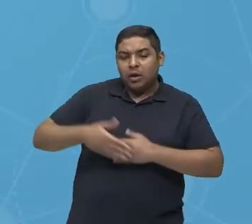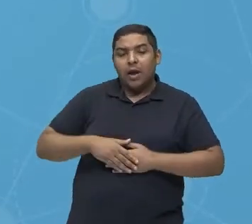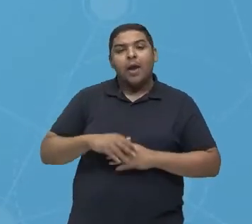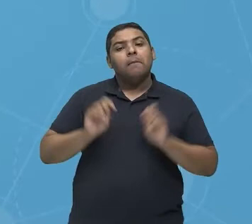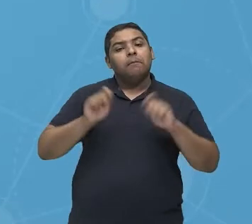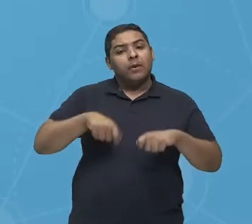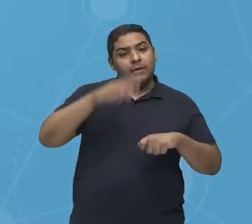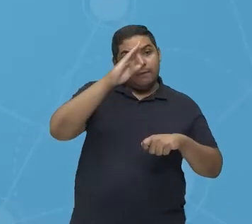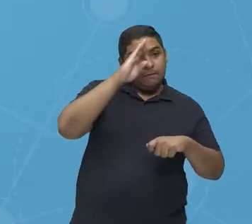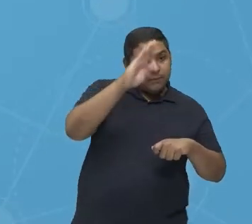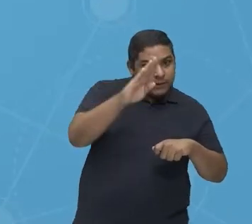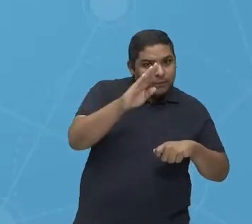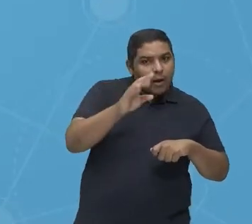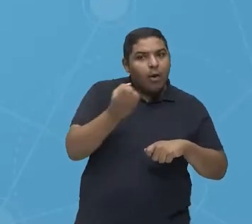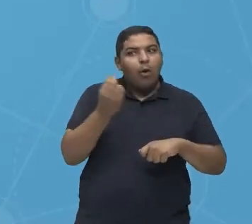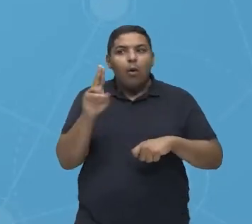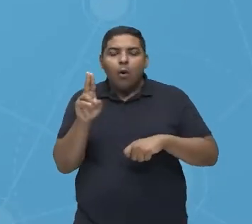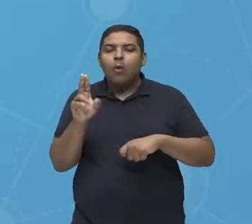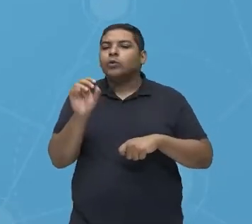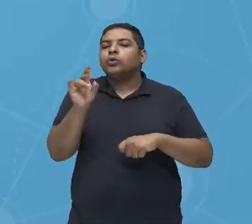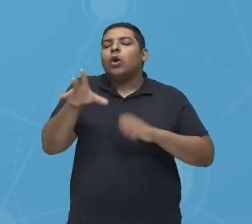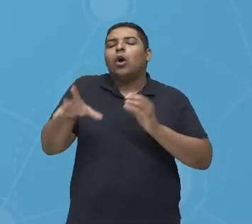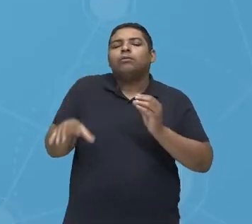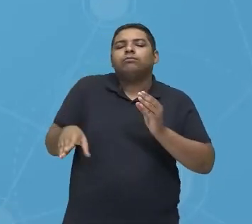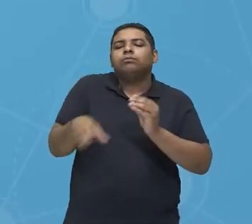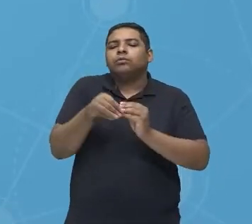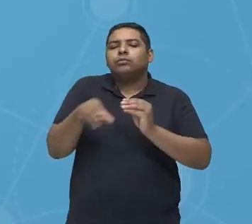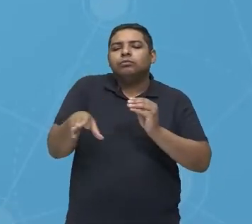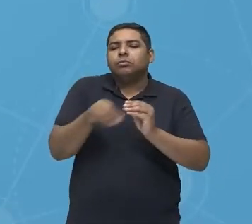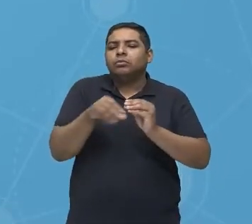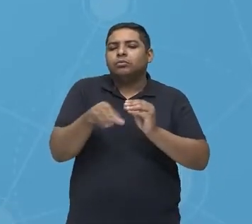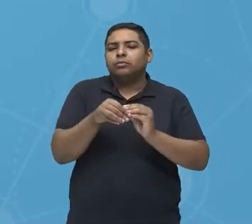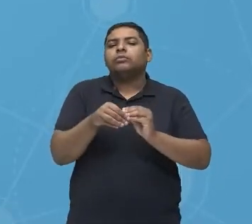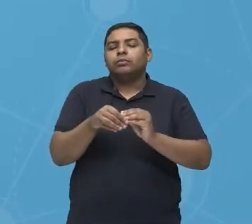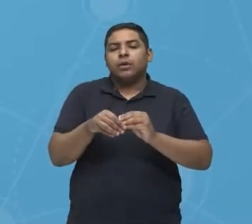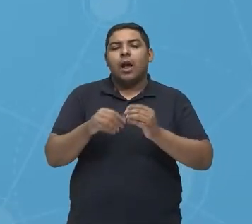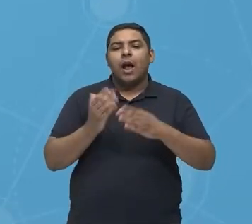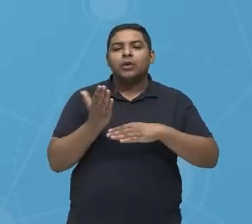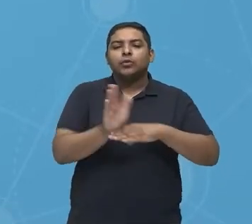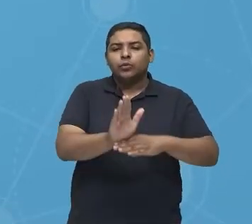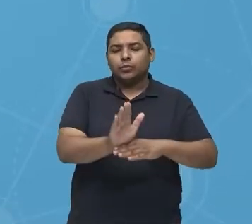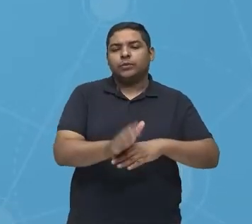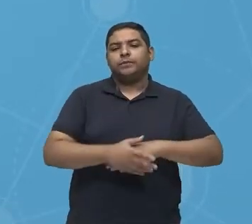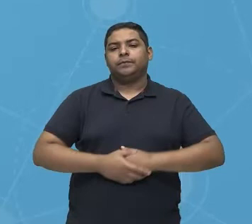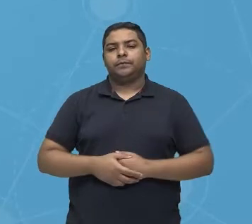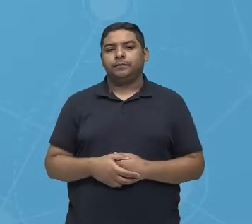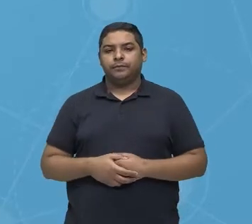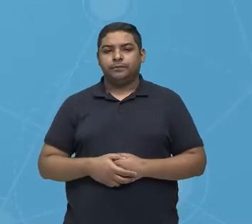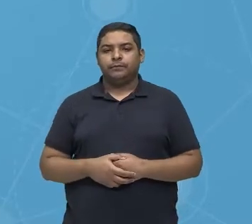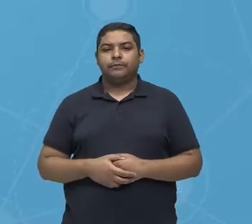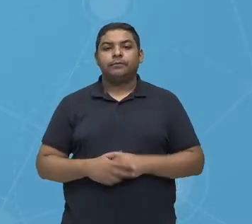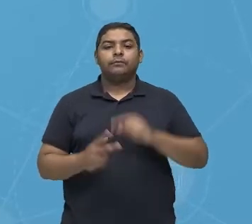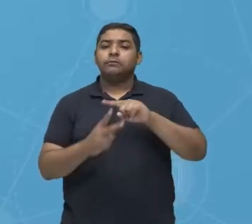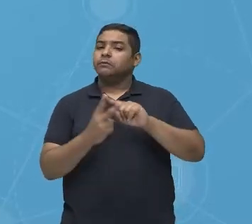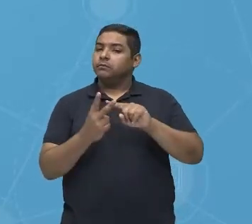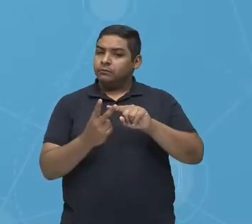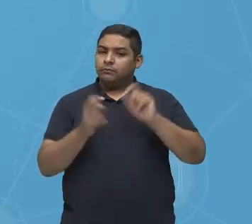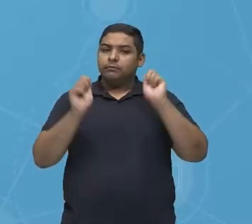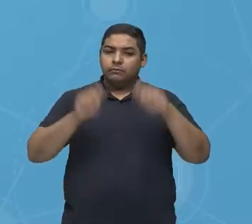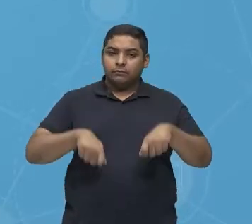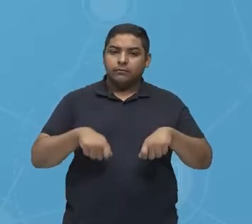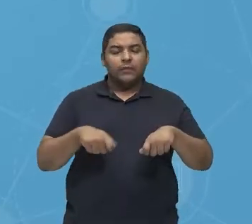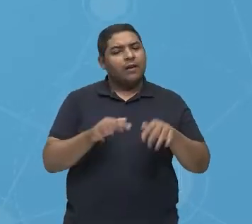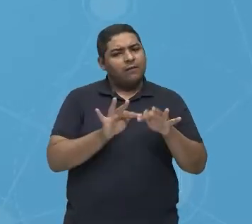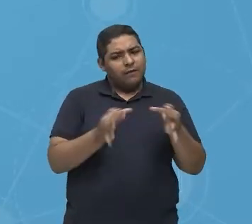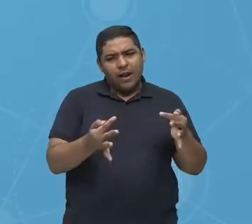ou um verbo ali que está sendo utilizado ali como auxiliar. Então, ele tem essas duas possibilidades. Se ele estiver na frase, então